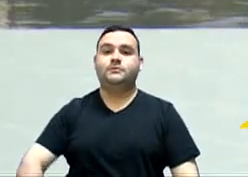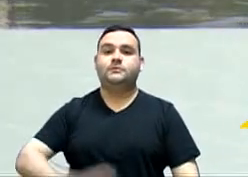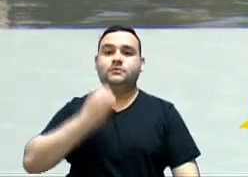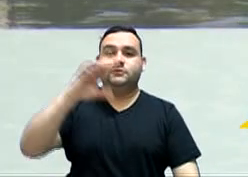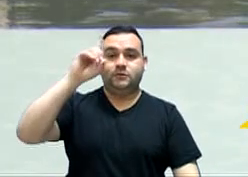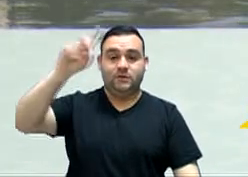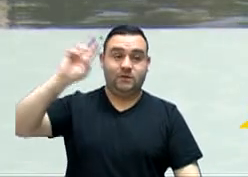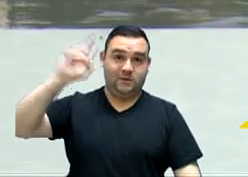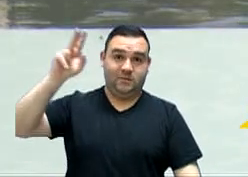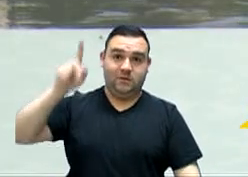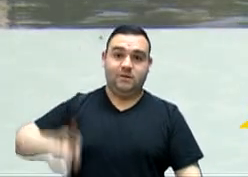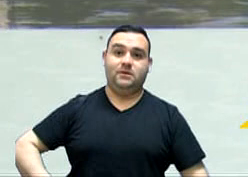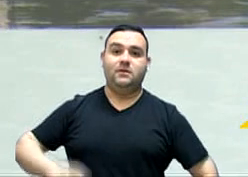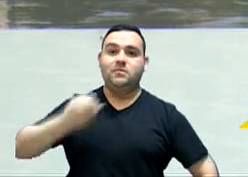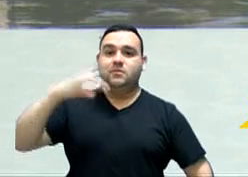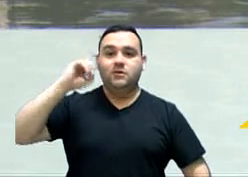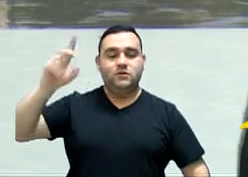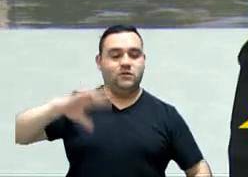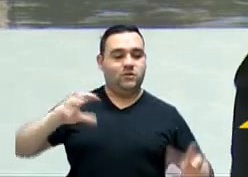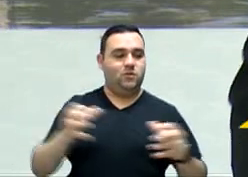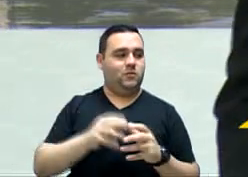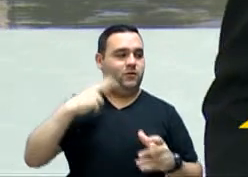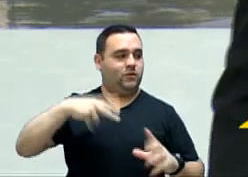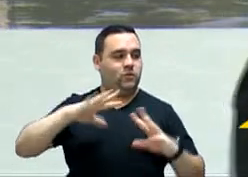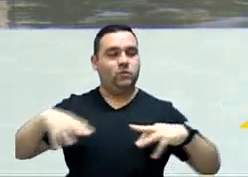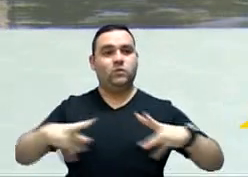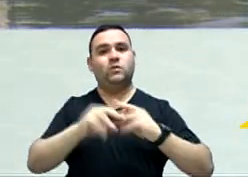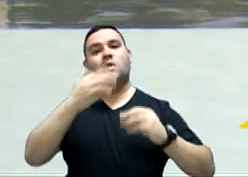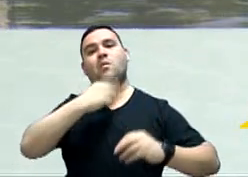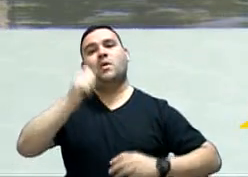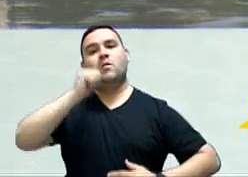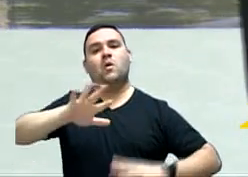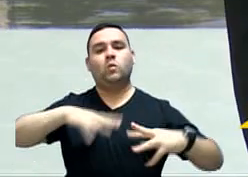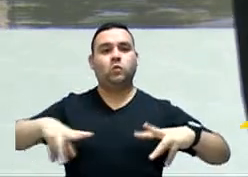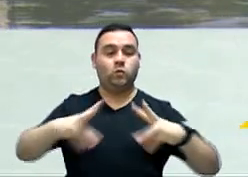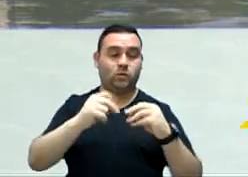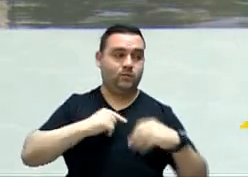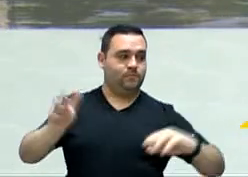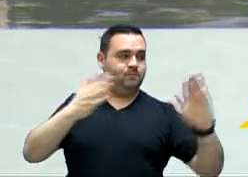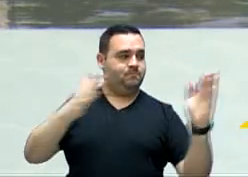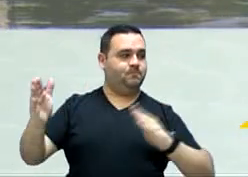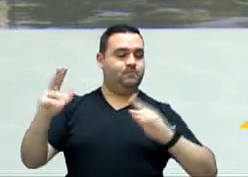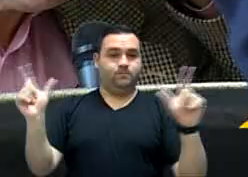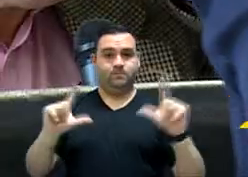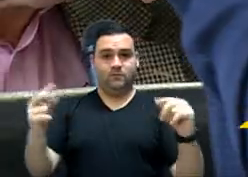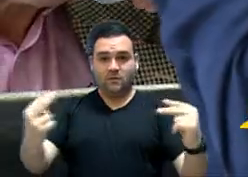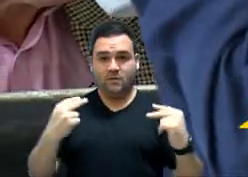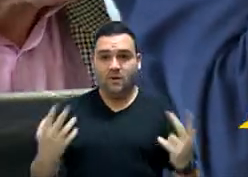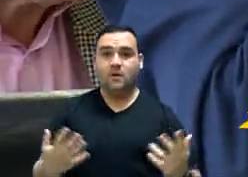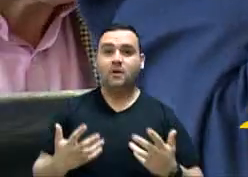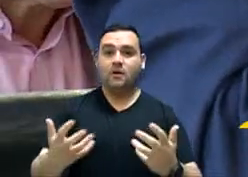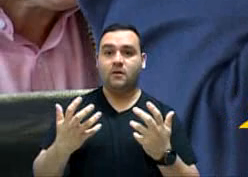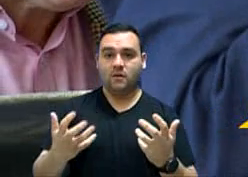Bom dia, senhor presidente, bom dia, senhores vereadores, senhoras vereadoras e todos aqueles que estão nos assistindo. Quero,